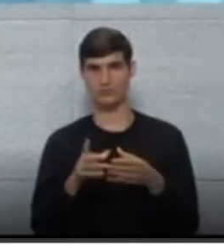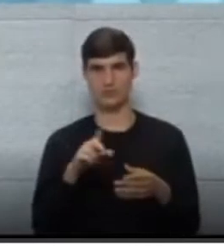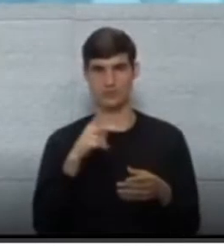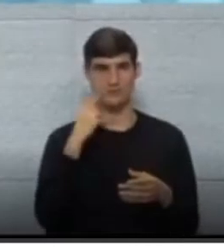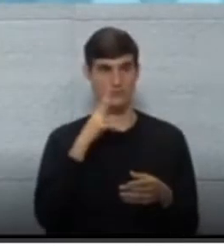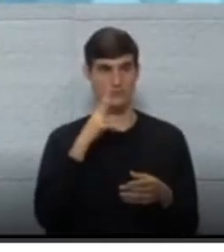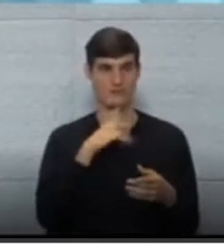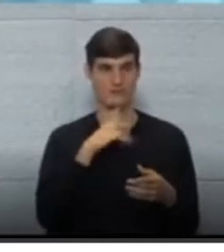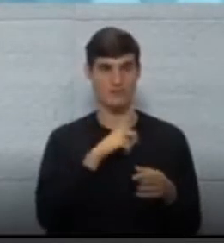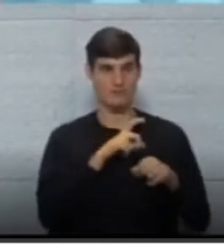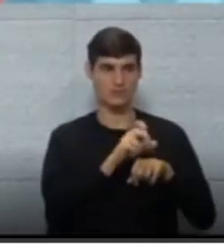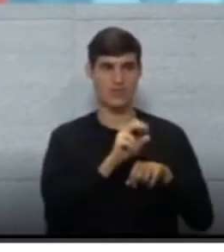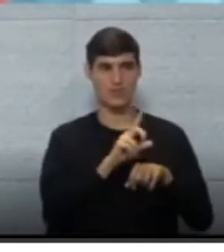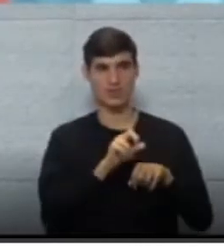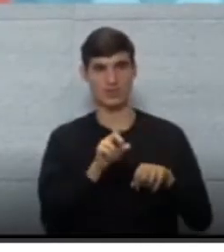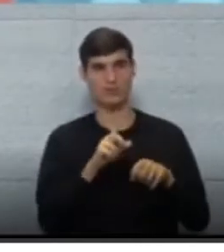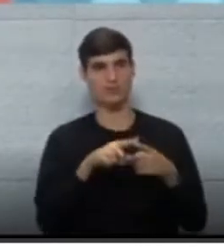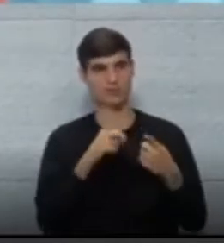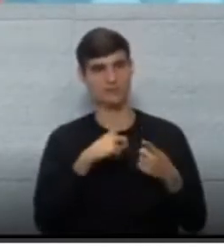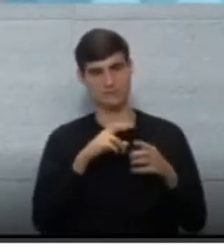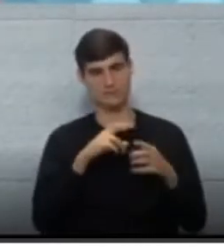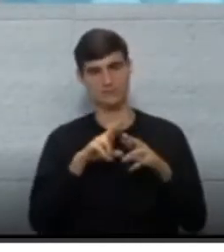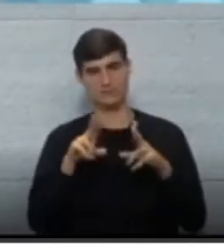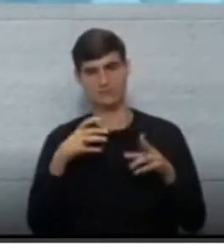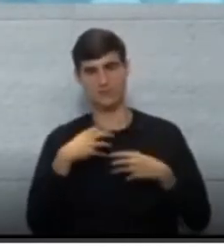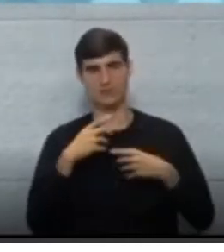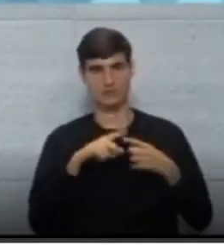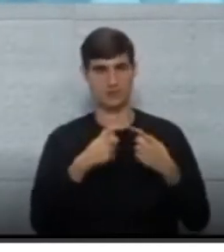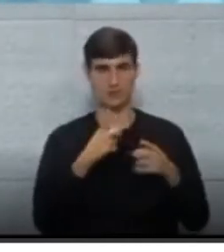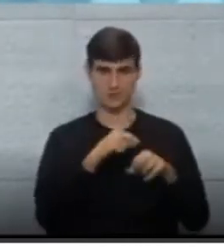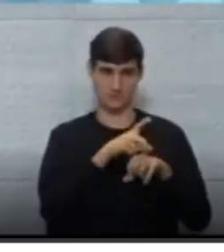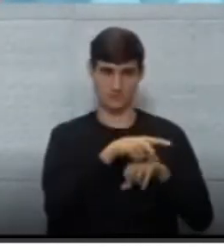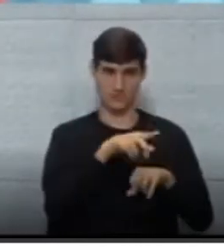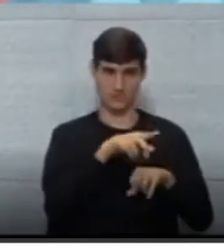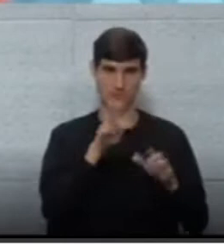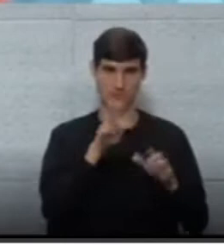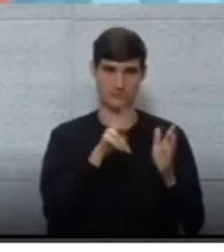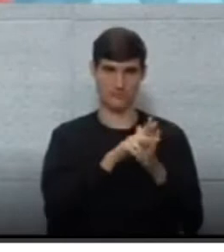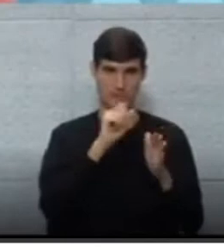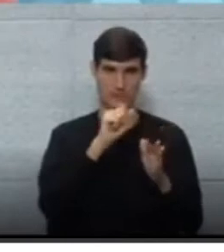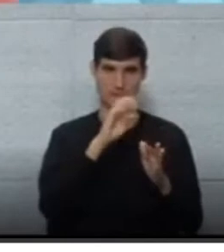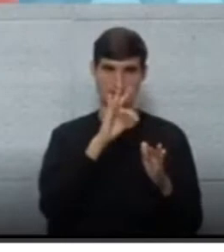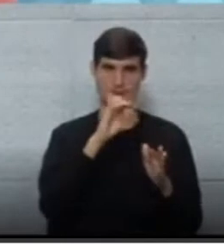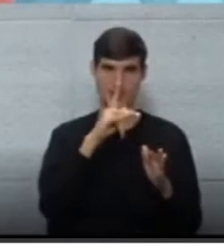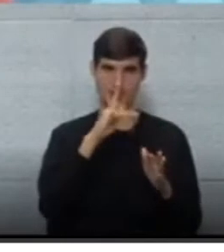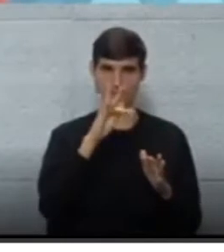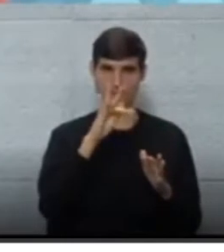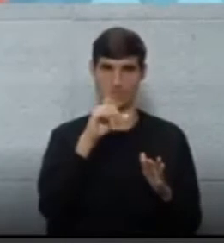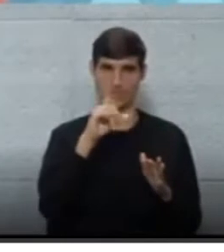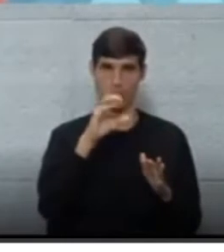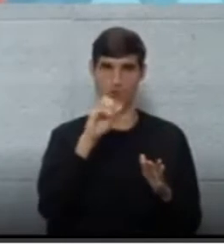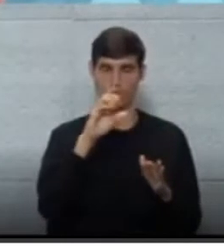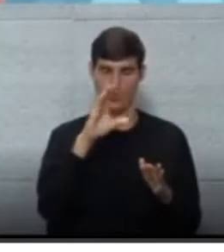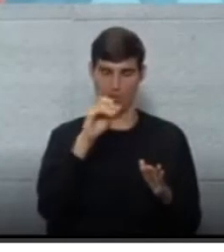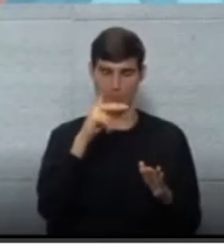é um estafilococos ou não. Nós estamos fazendo outros testes para chegar nesse resultado. Mas dentro do grupo dos estafilococos, nós temos essa separação, tá